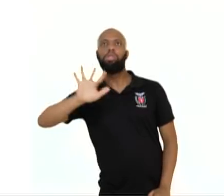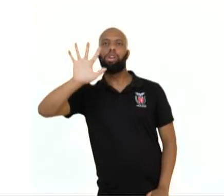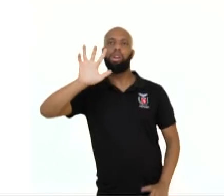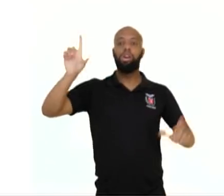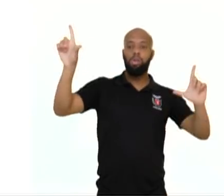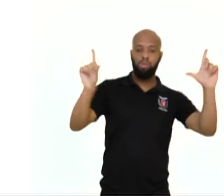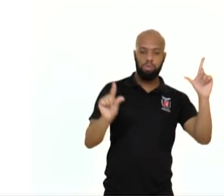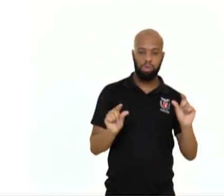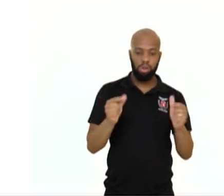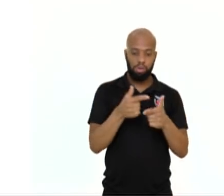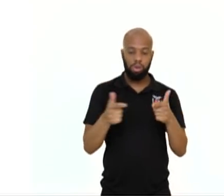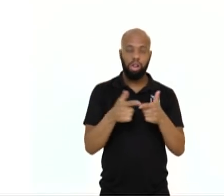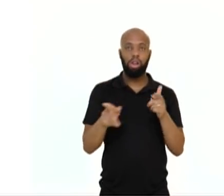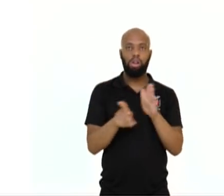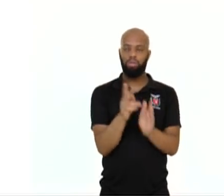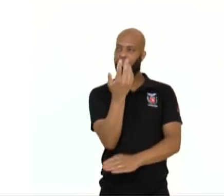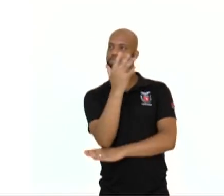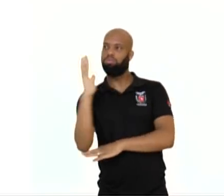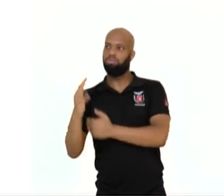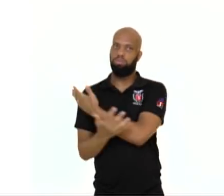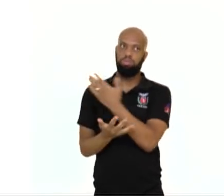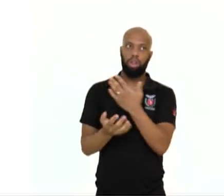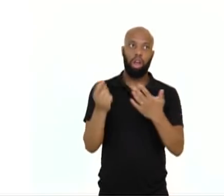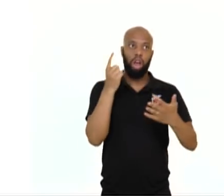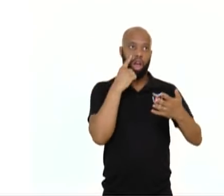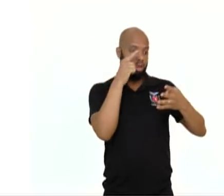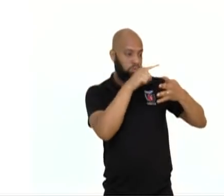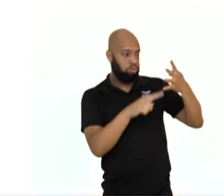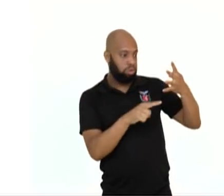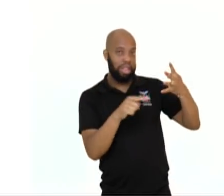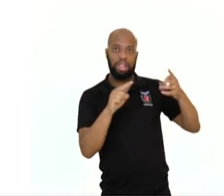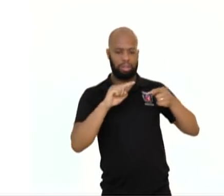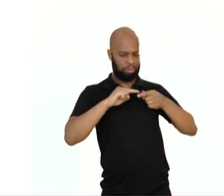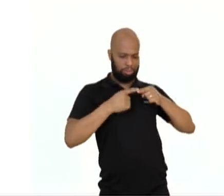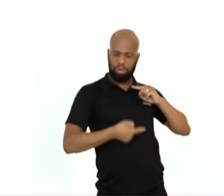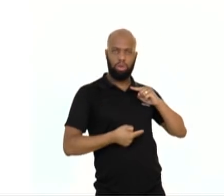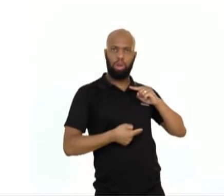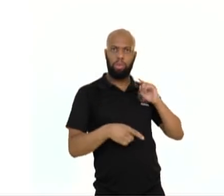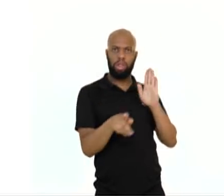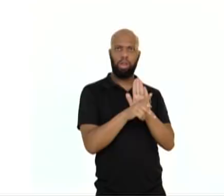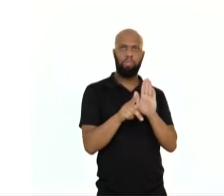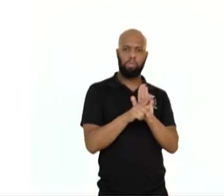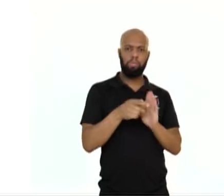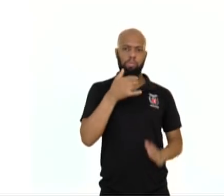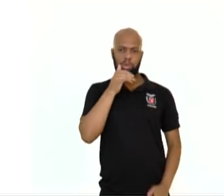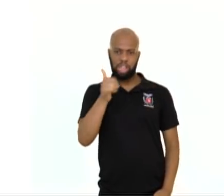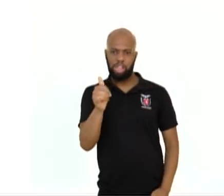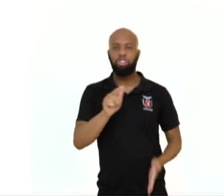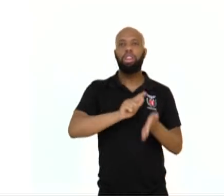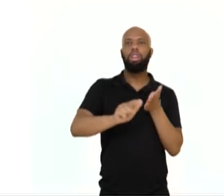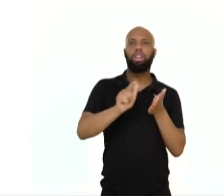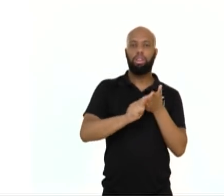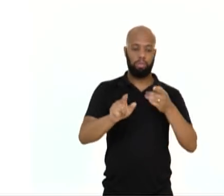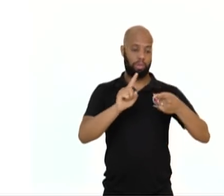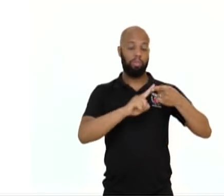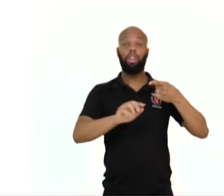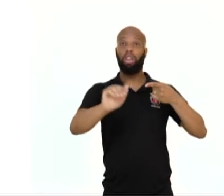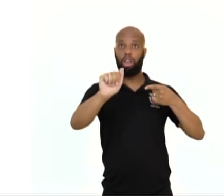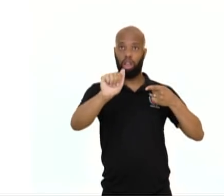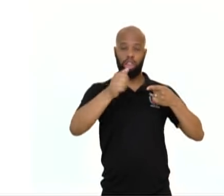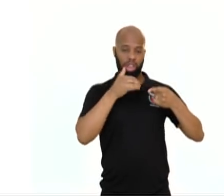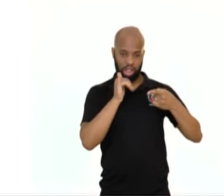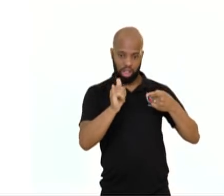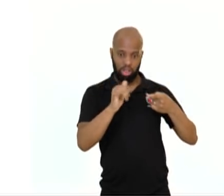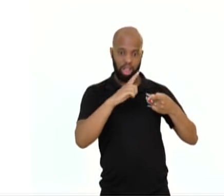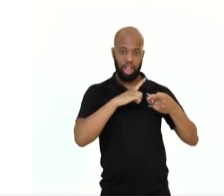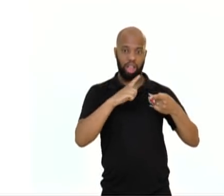impactos ambientais. Quais das opções abaixo não pode ser considerada uma energia limpa? Letra A, energia